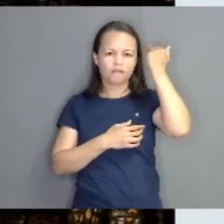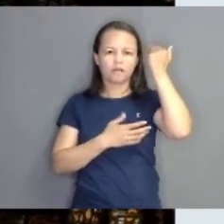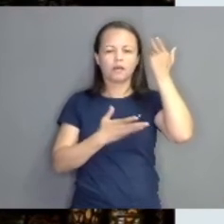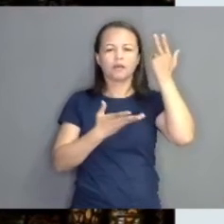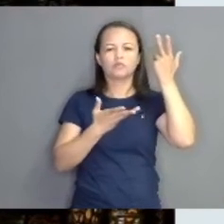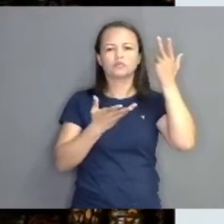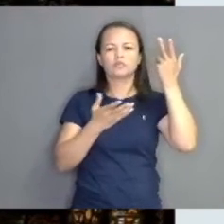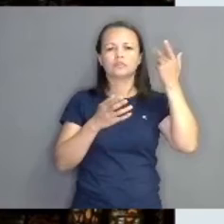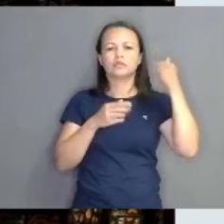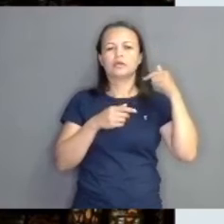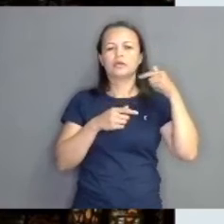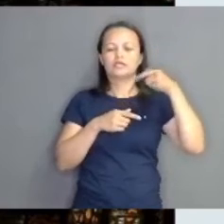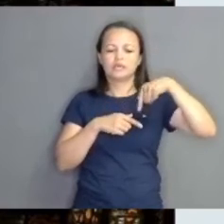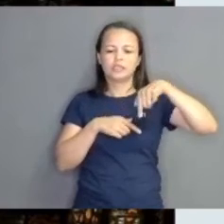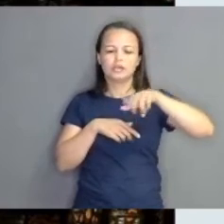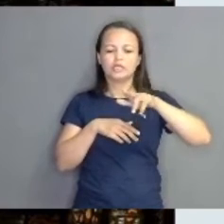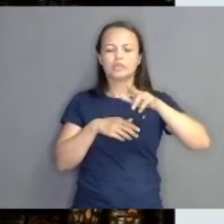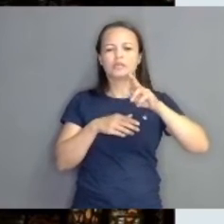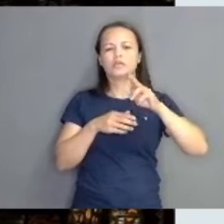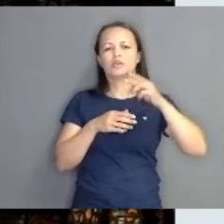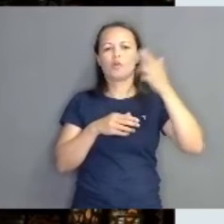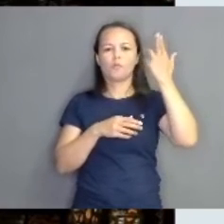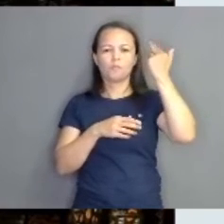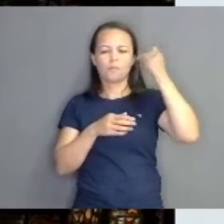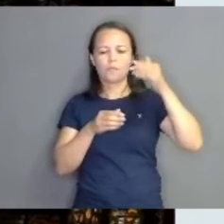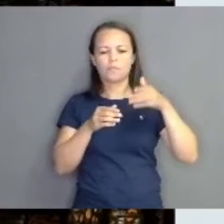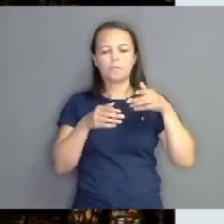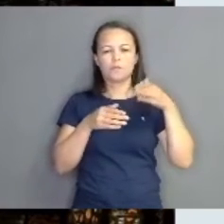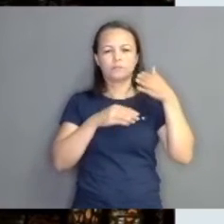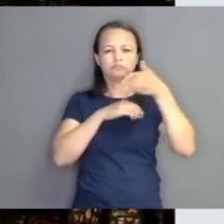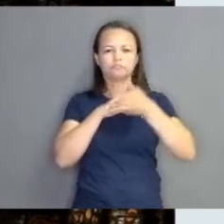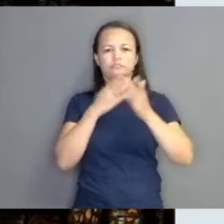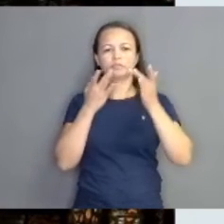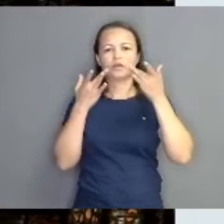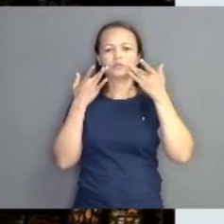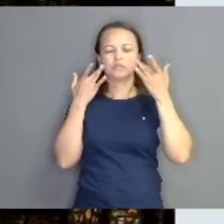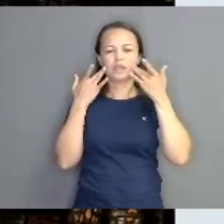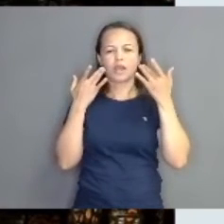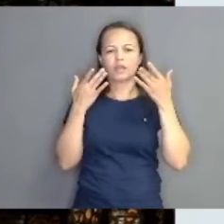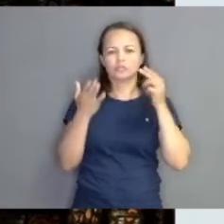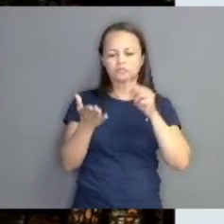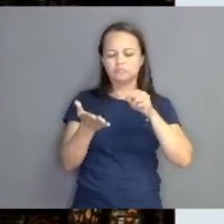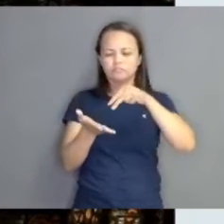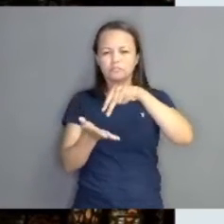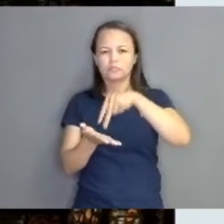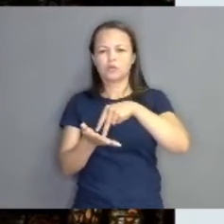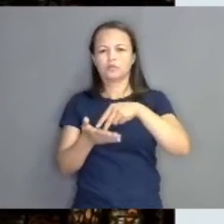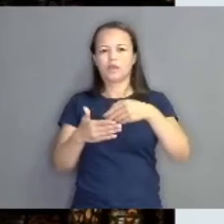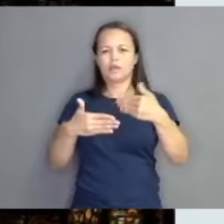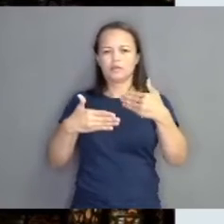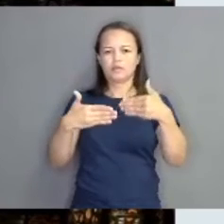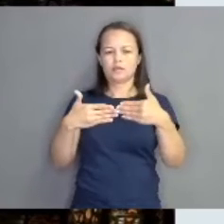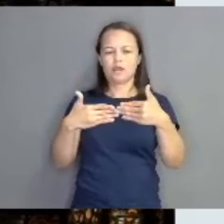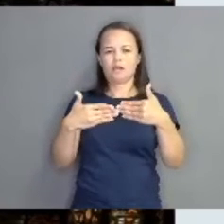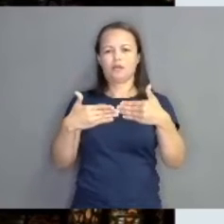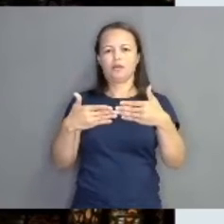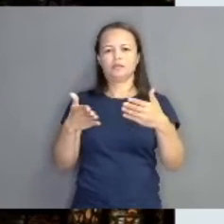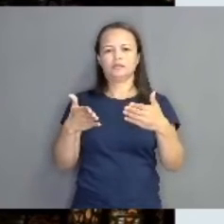para o teatro. Ficava na portaria lá, né, em Londres. Depois ele se